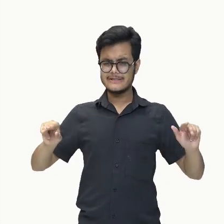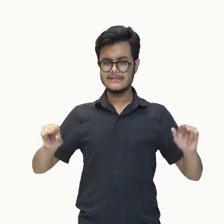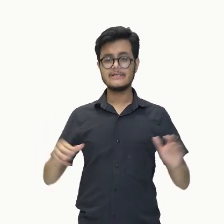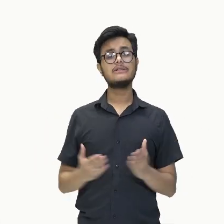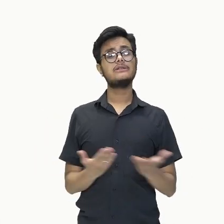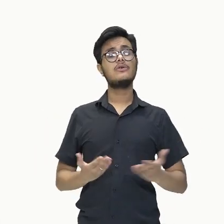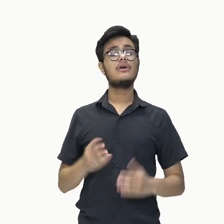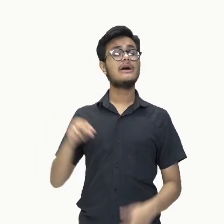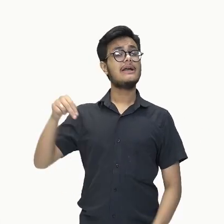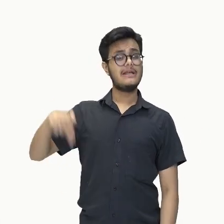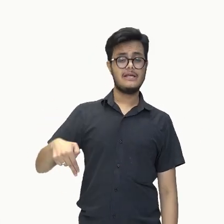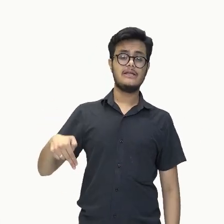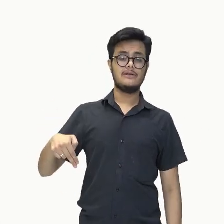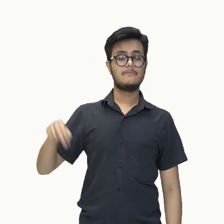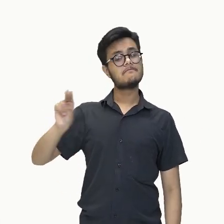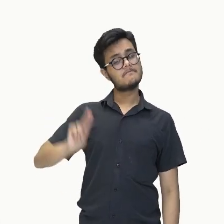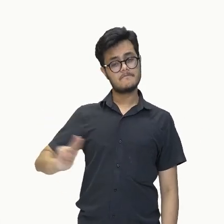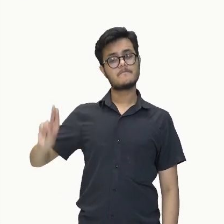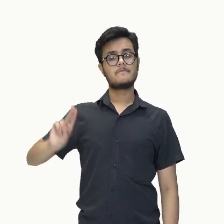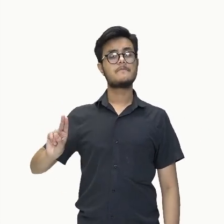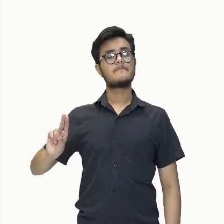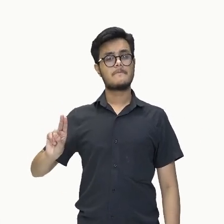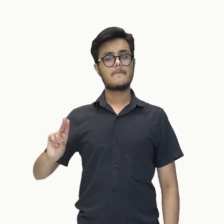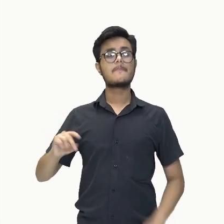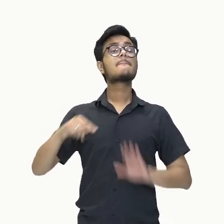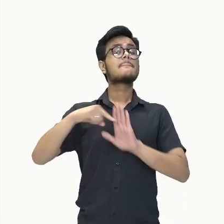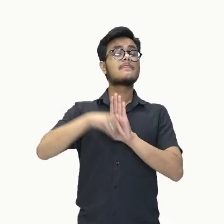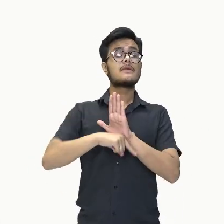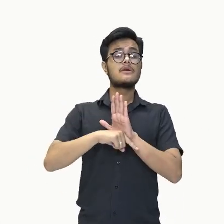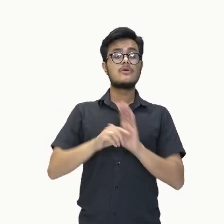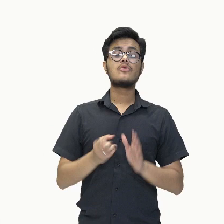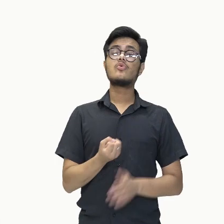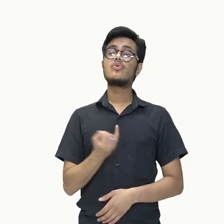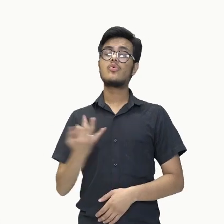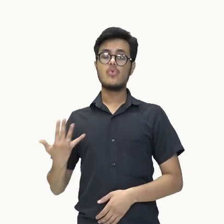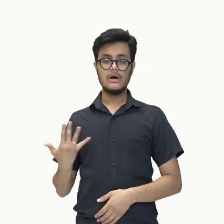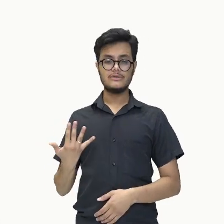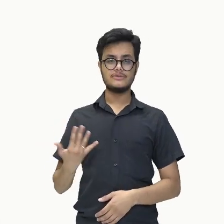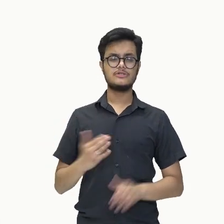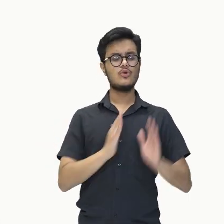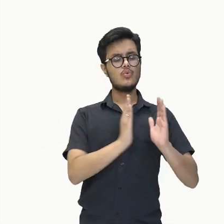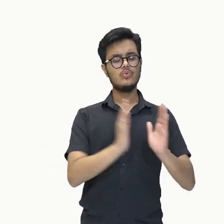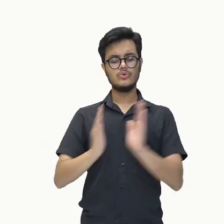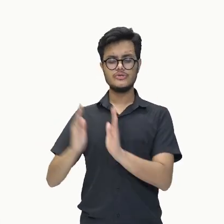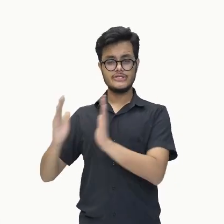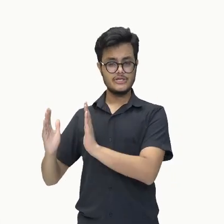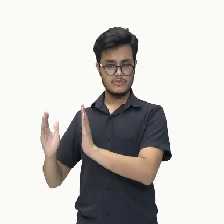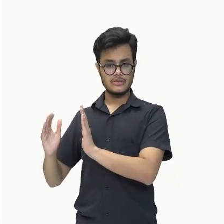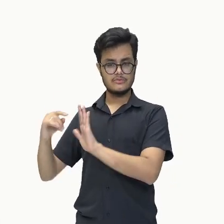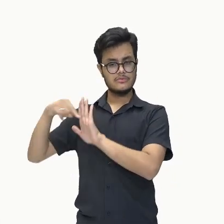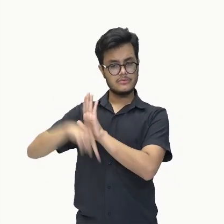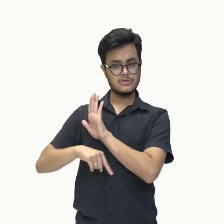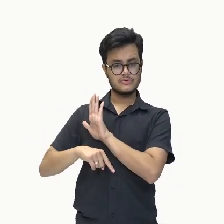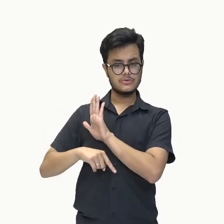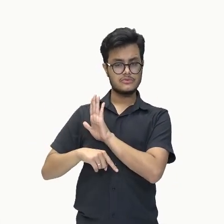multiplicados vai depender da quantidade de descontos sucessivos que o evento vai sofrer. Perfeito?